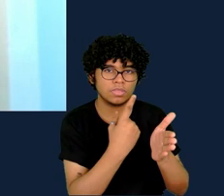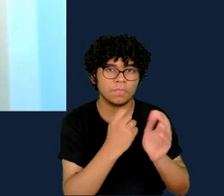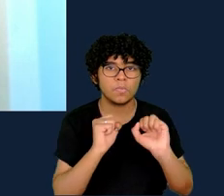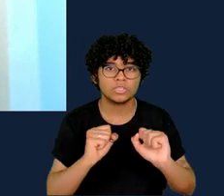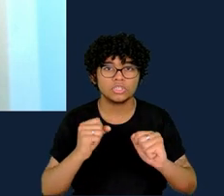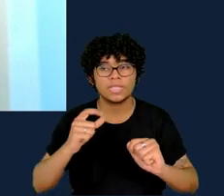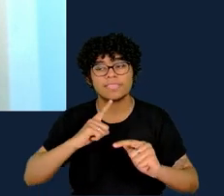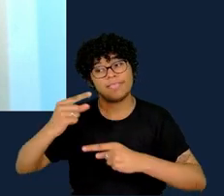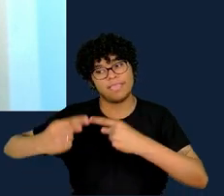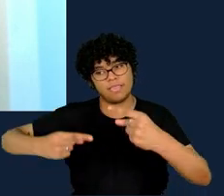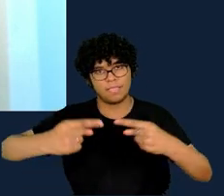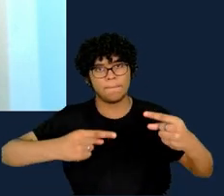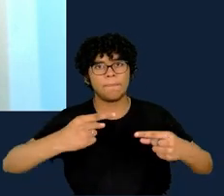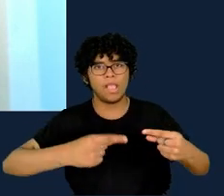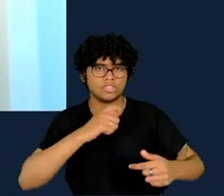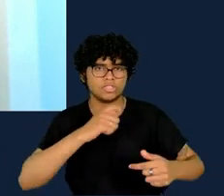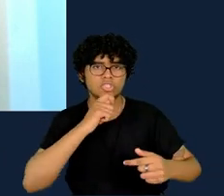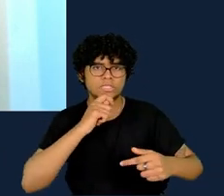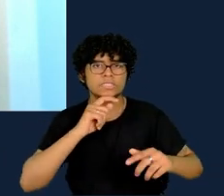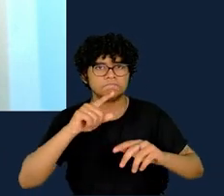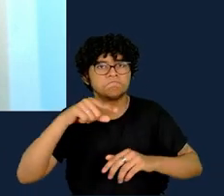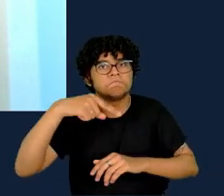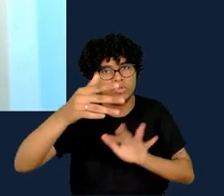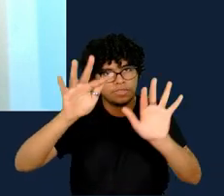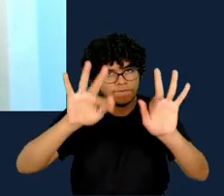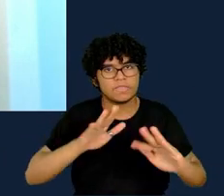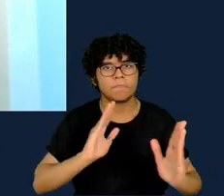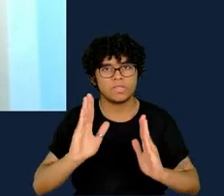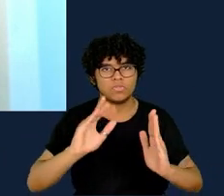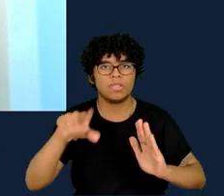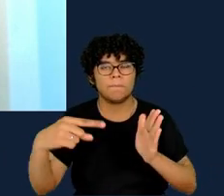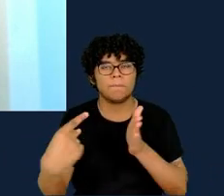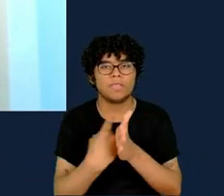para a gente ouvir as perguntas de vocês. E eu...